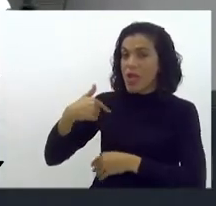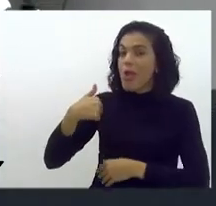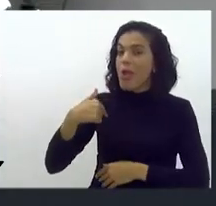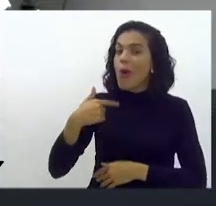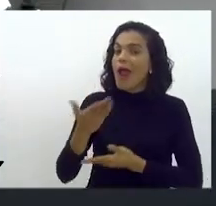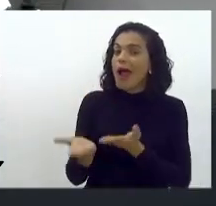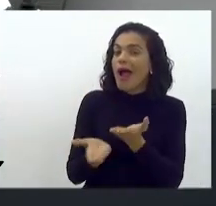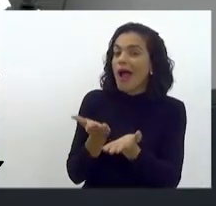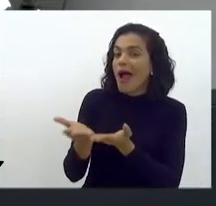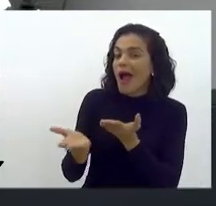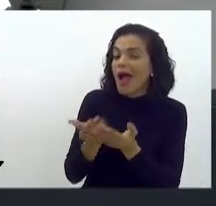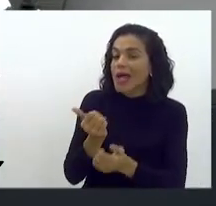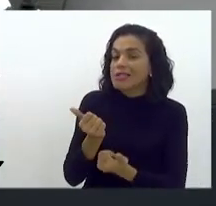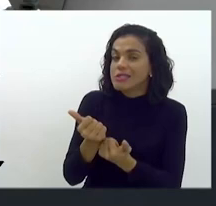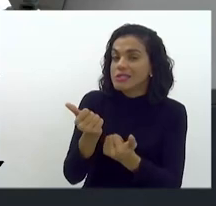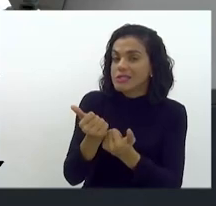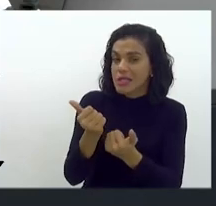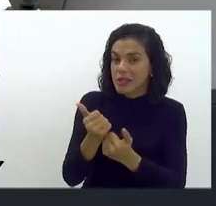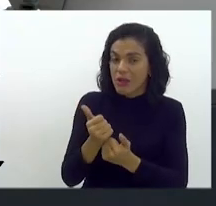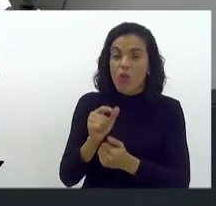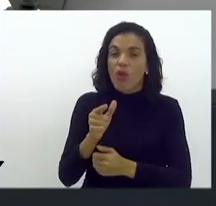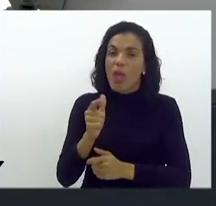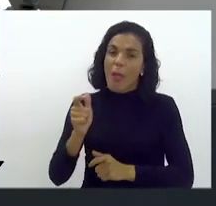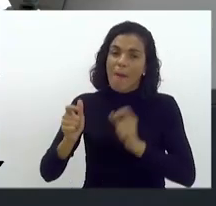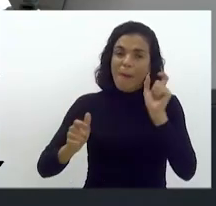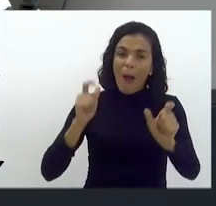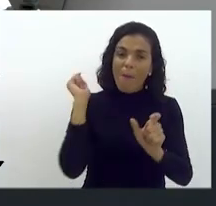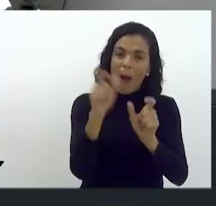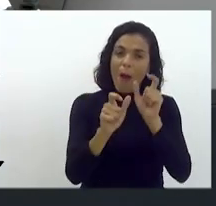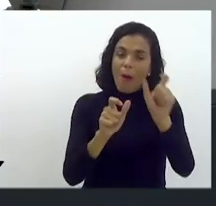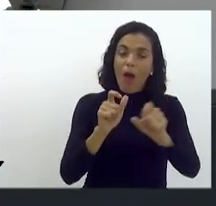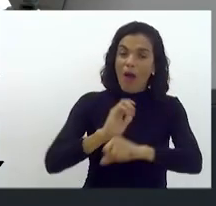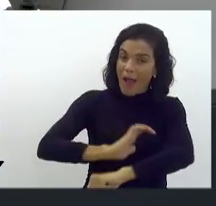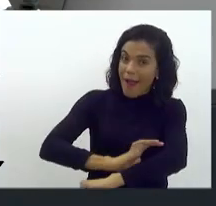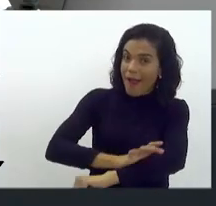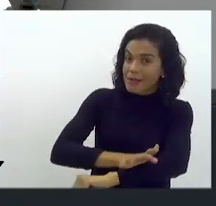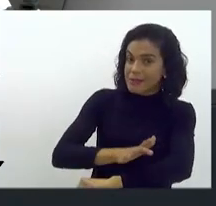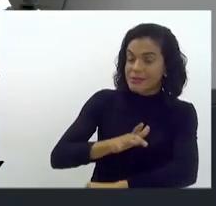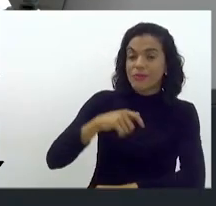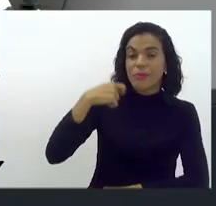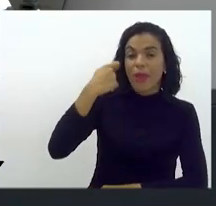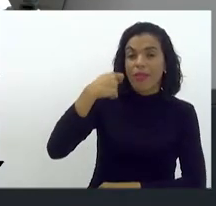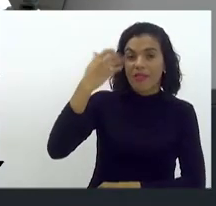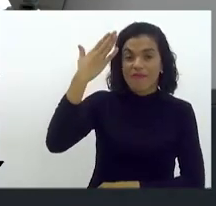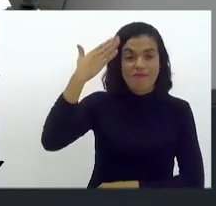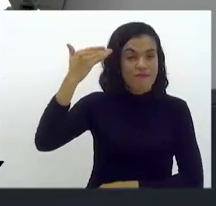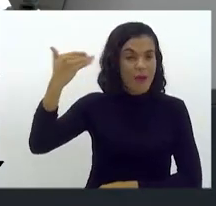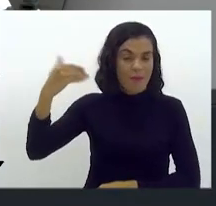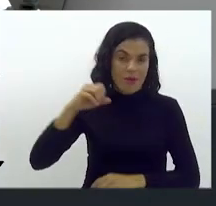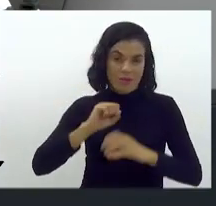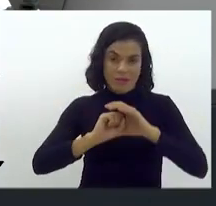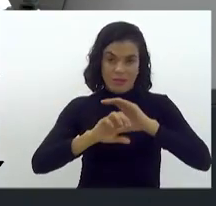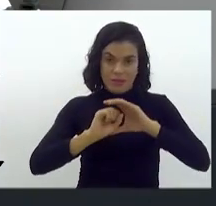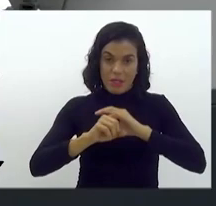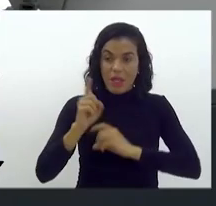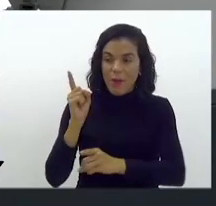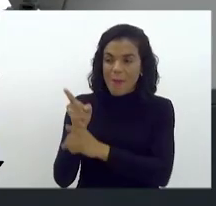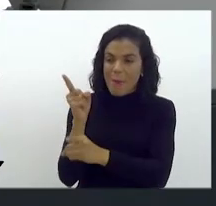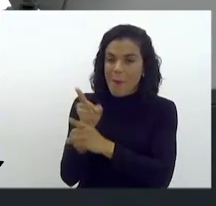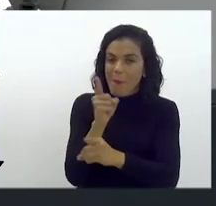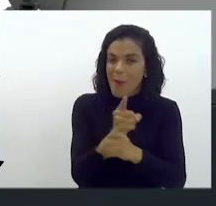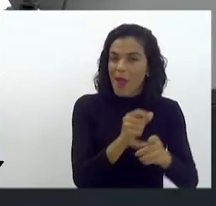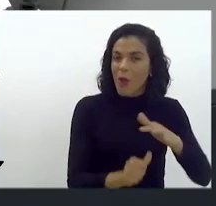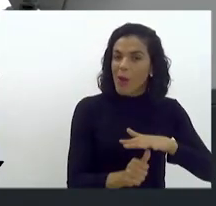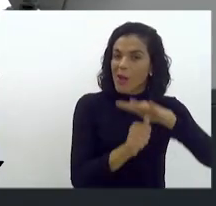era assistente de um ataque racistas a uma atriz famosa da Globo identificamos os líderes entre